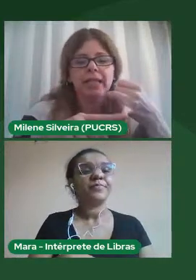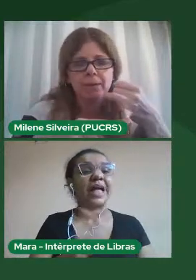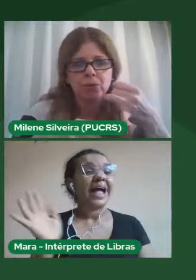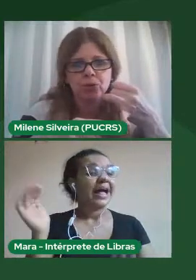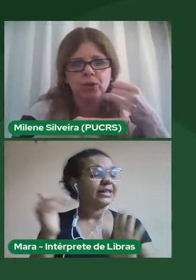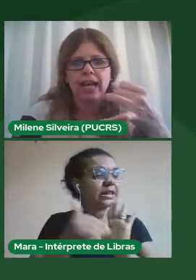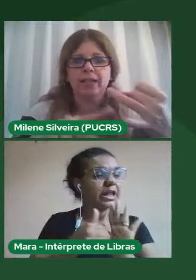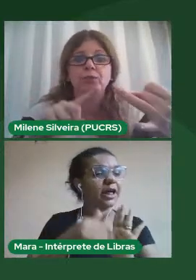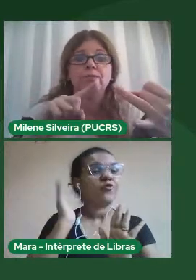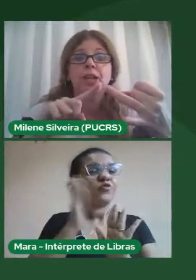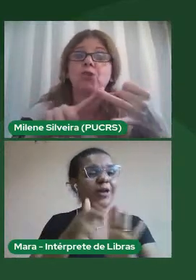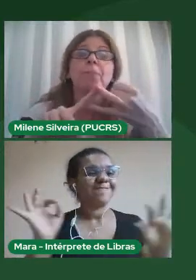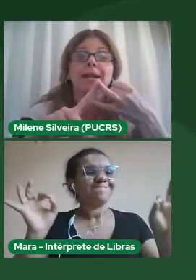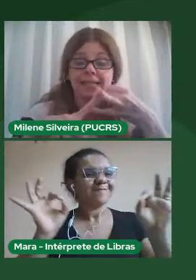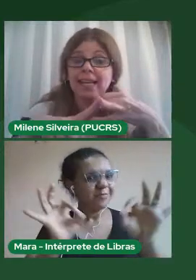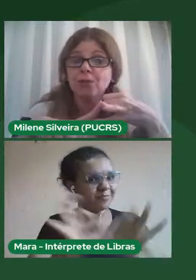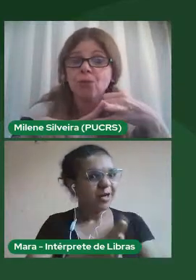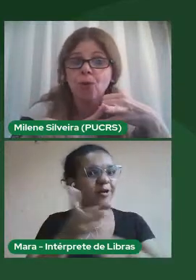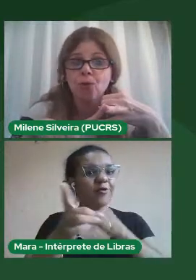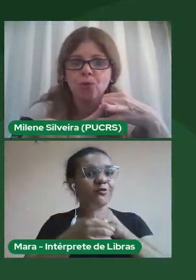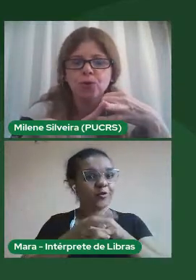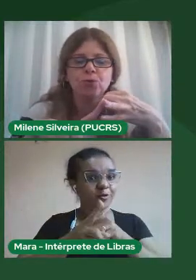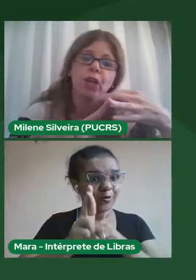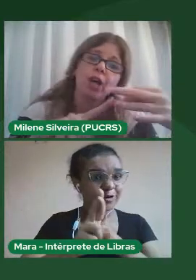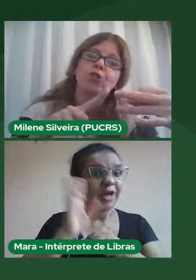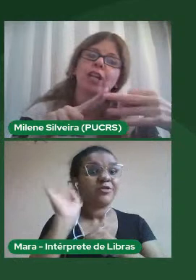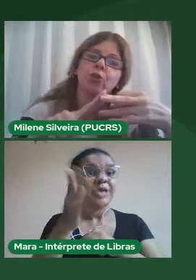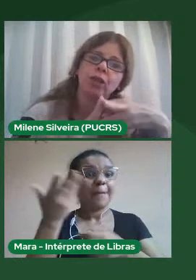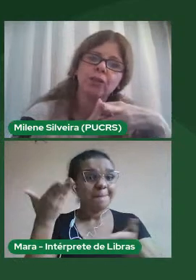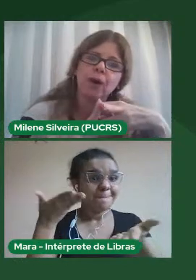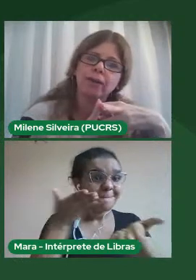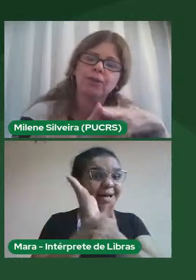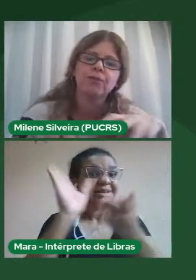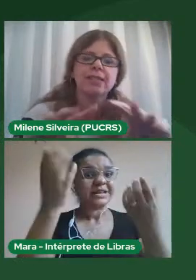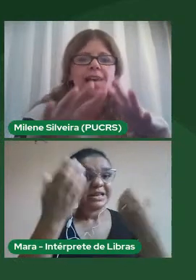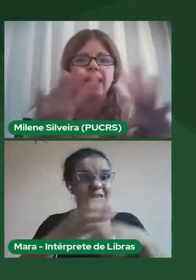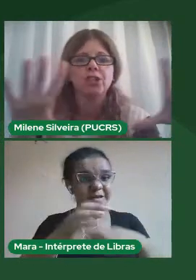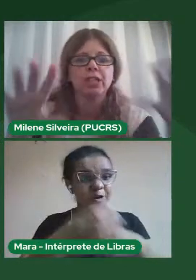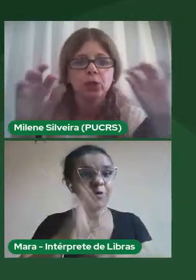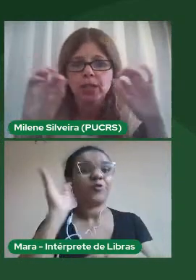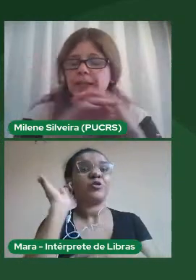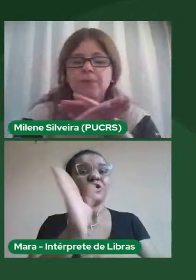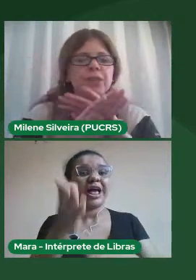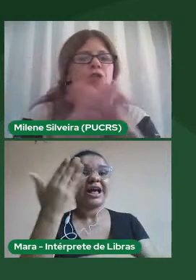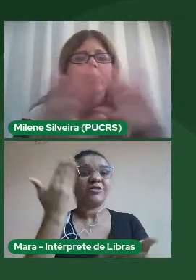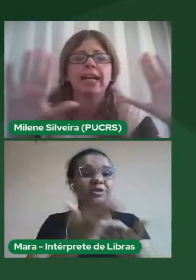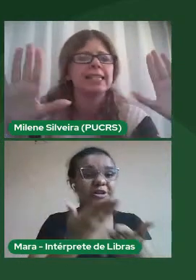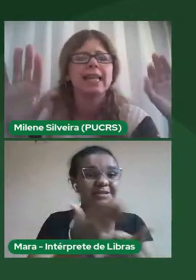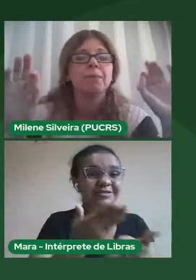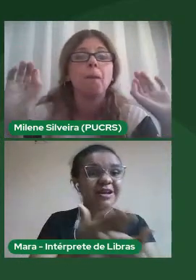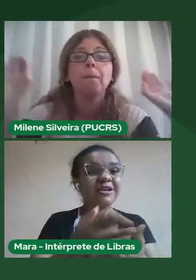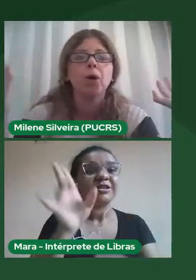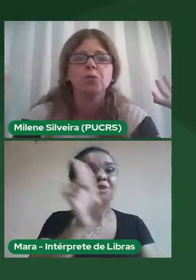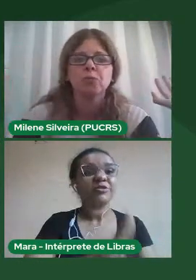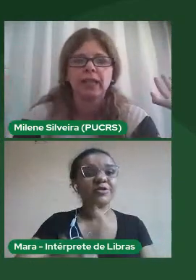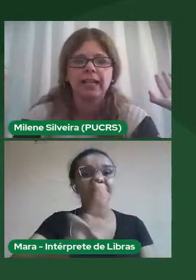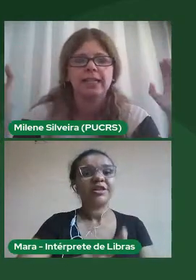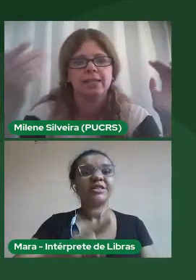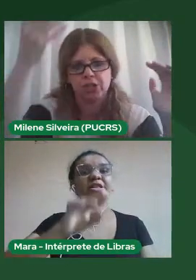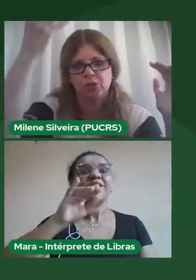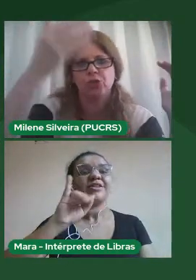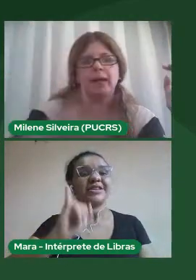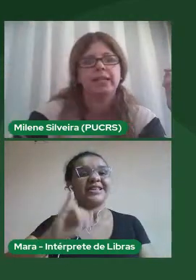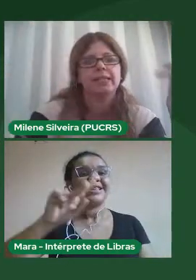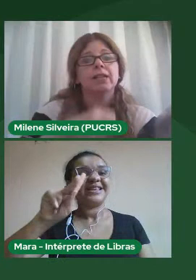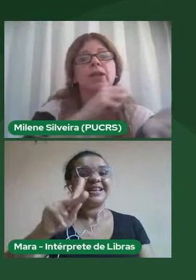já terminei meu doutorado, eu já passei num concurso, eu já estou dando aula na universidade, 2020 o IHC é meu, pode me botar na